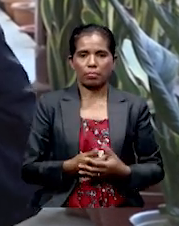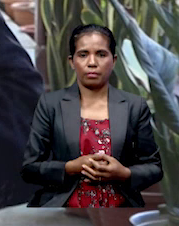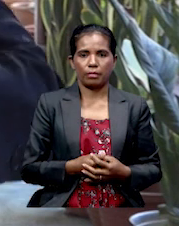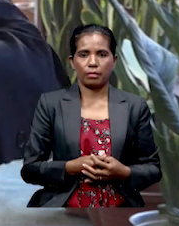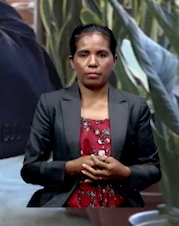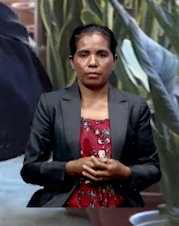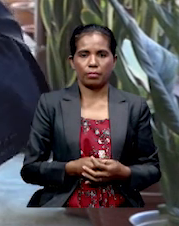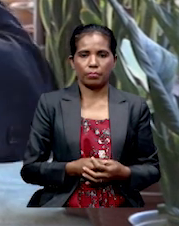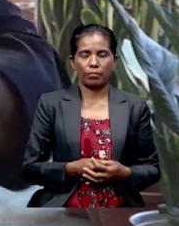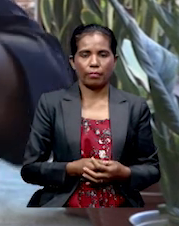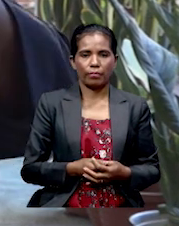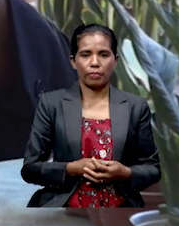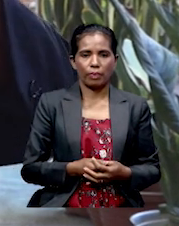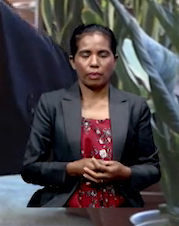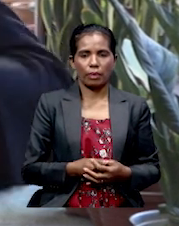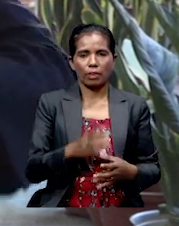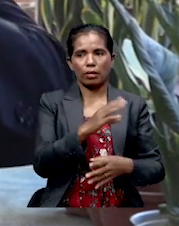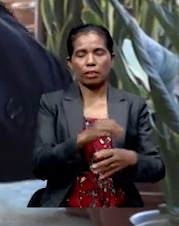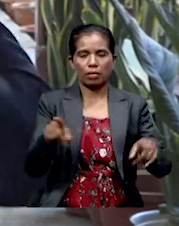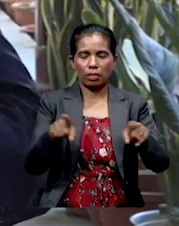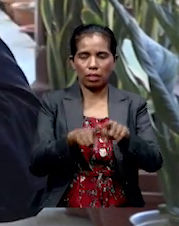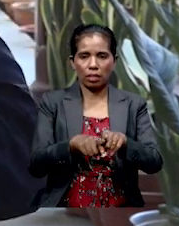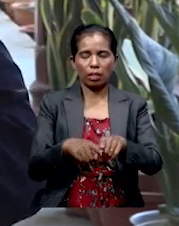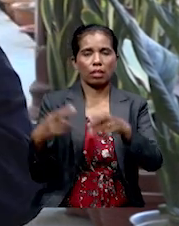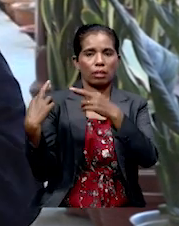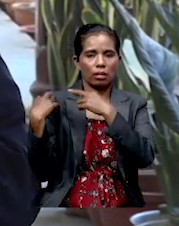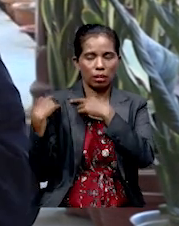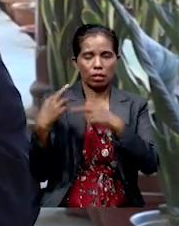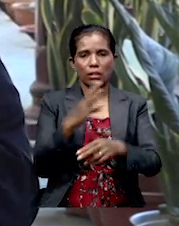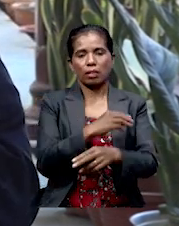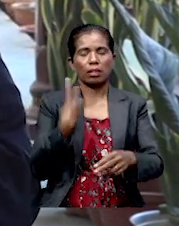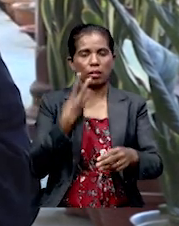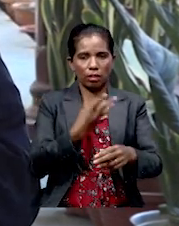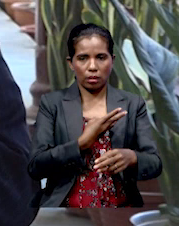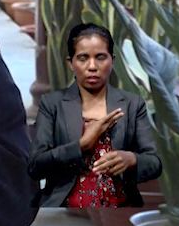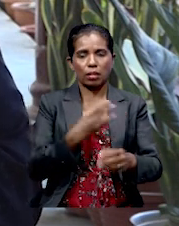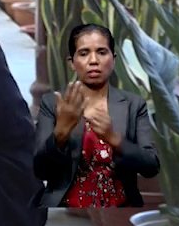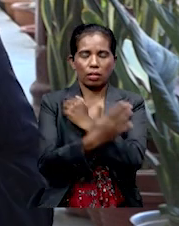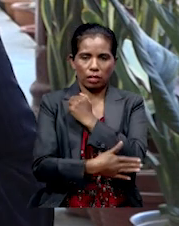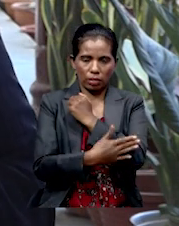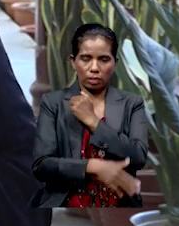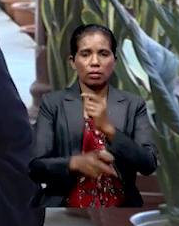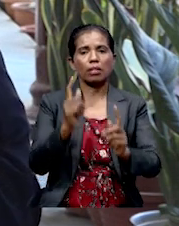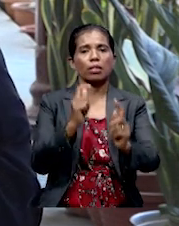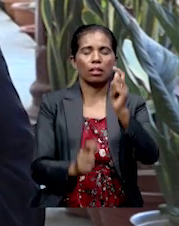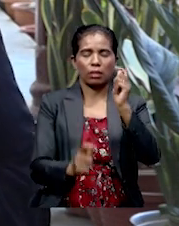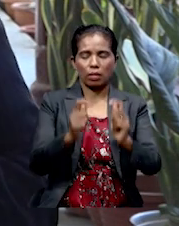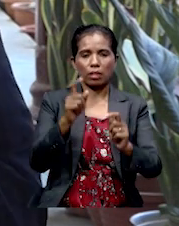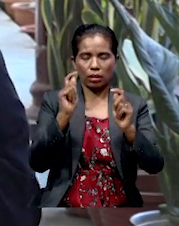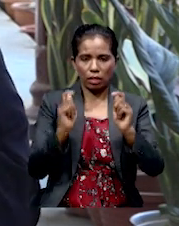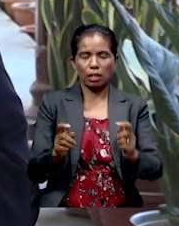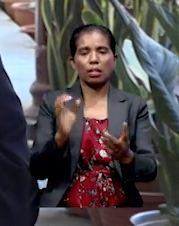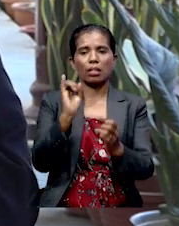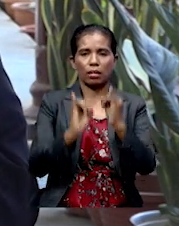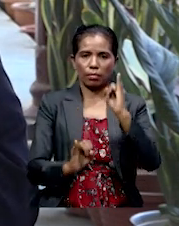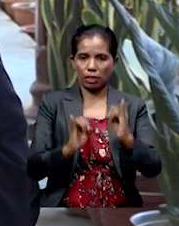E princípio da separação dos poderes né tem que funciona e tem que estar. Tribunal tem que ser independente,